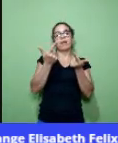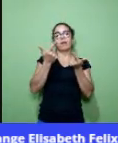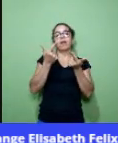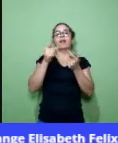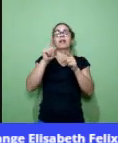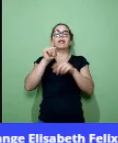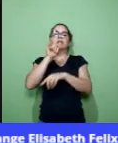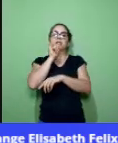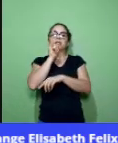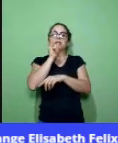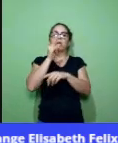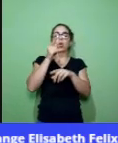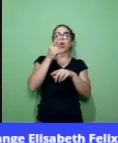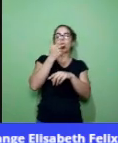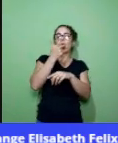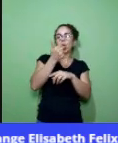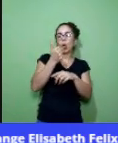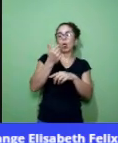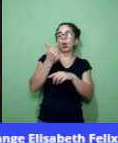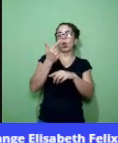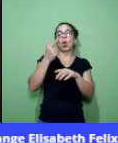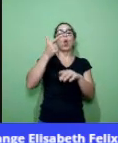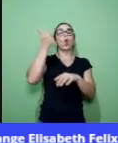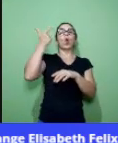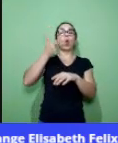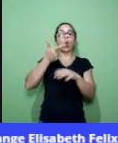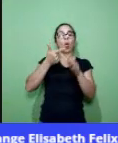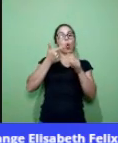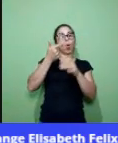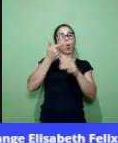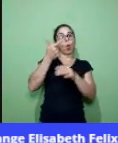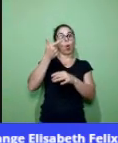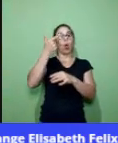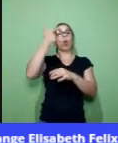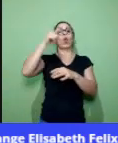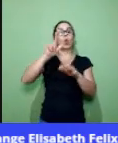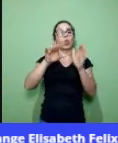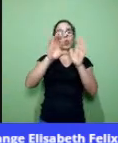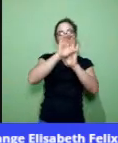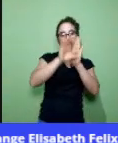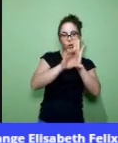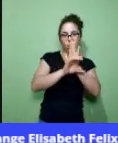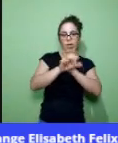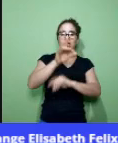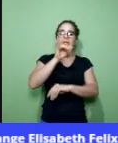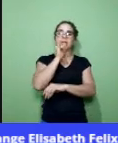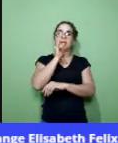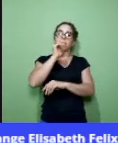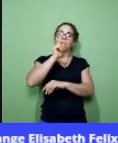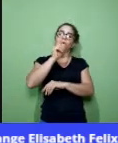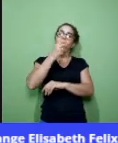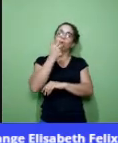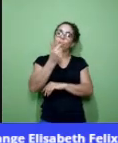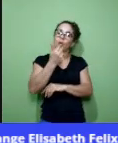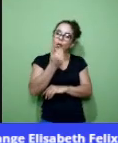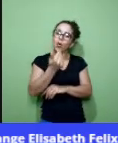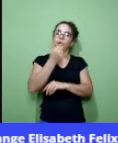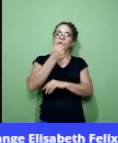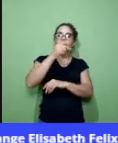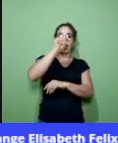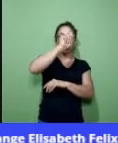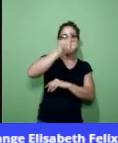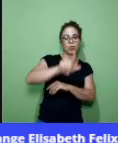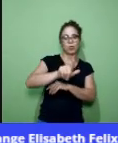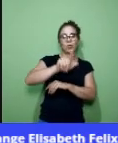e na retenção da memória. Vamos supor que a gente trabalhou cores em outro conteúdo. Então a gente coloca 3 azuis. Pega para